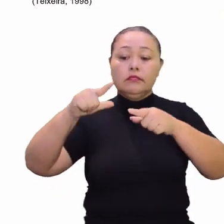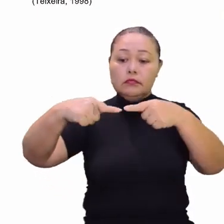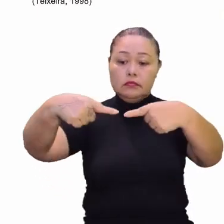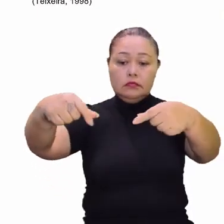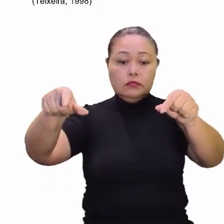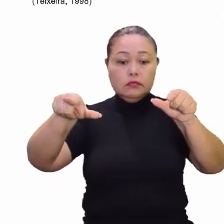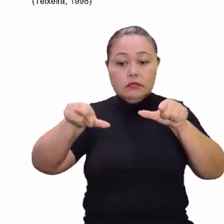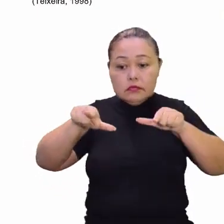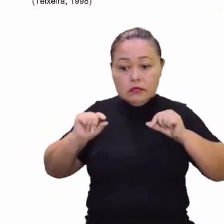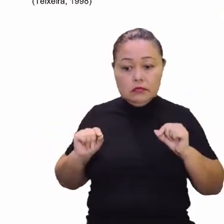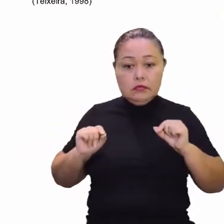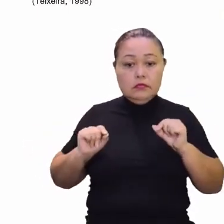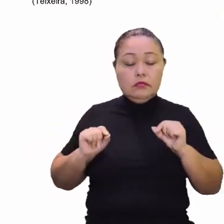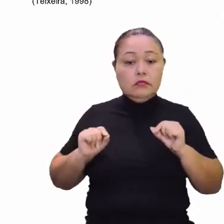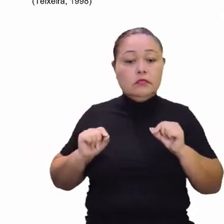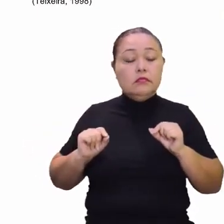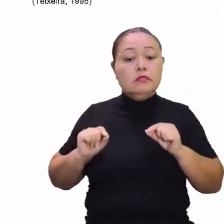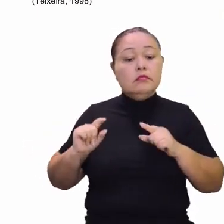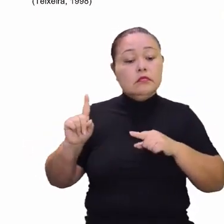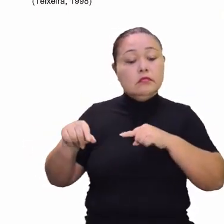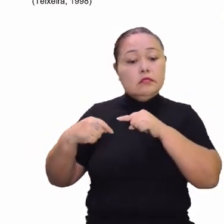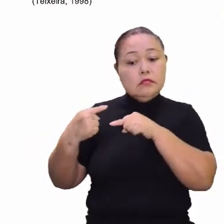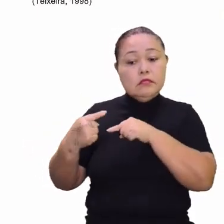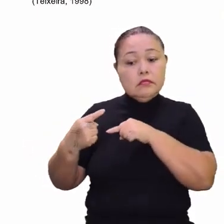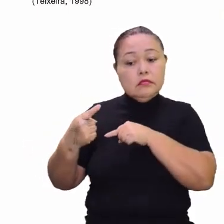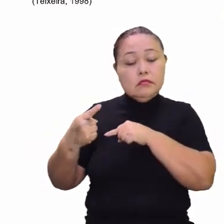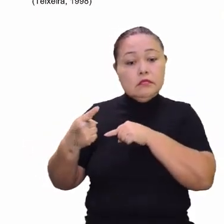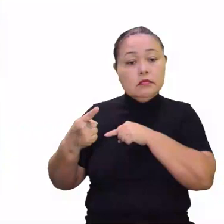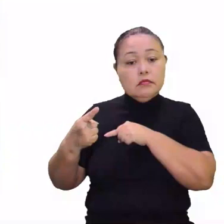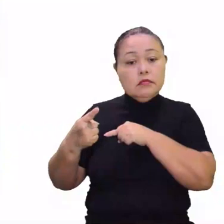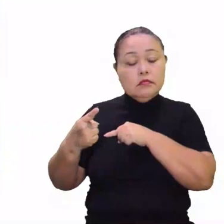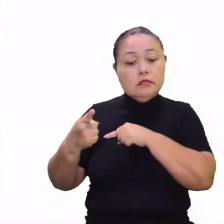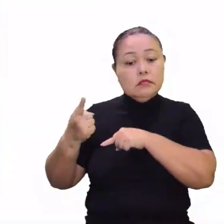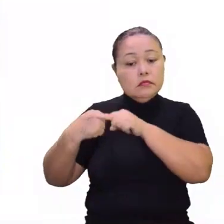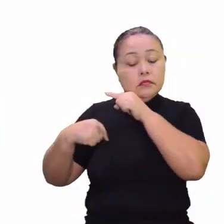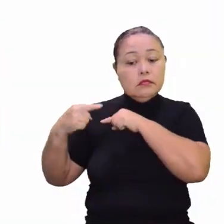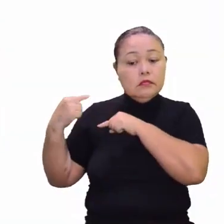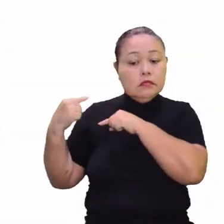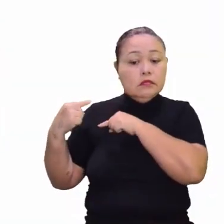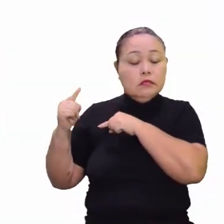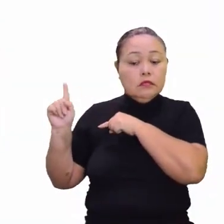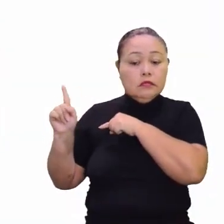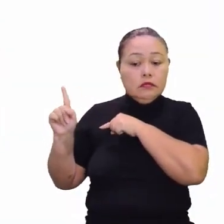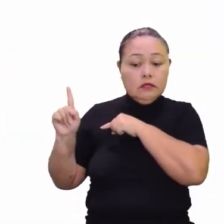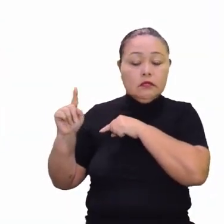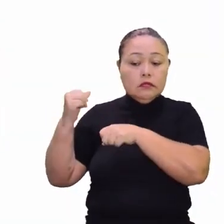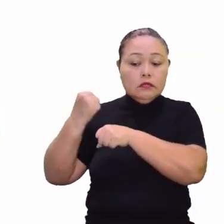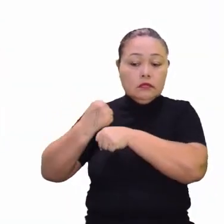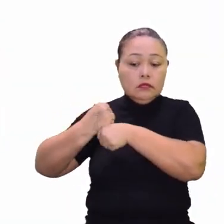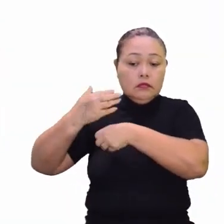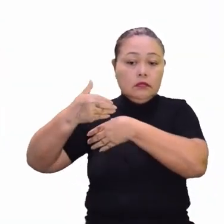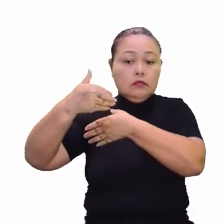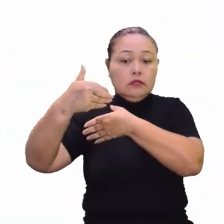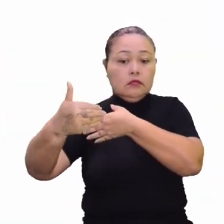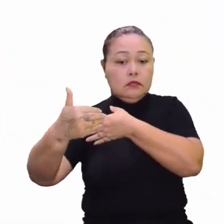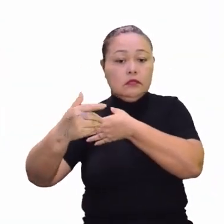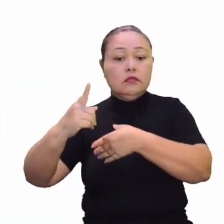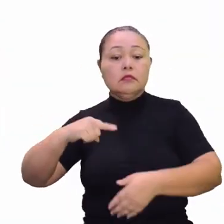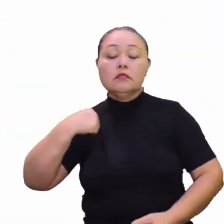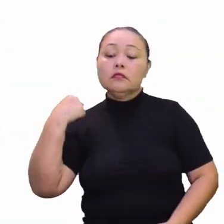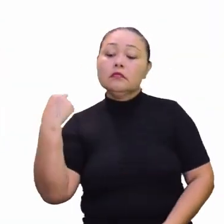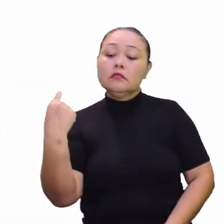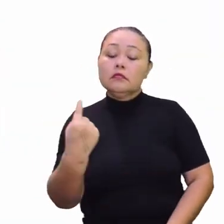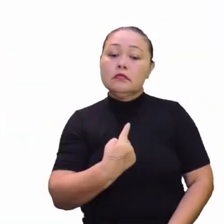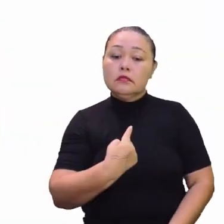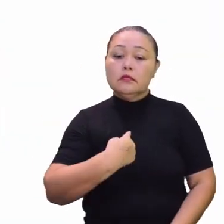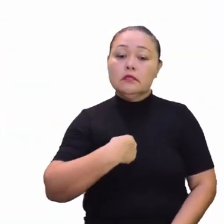da Beira. Bem, mas aqui ainda vale salientar que esse Forte Nossa Senhora, antes